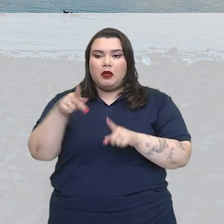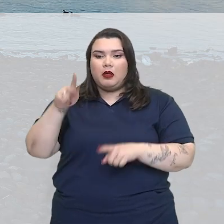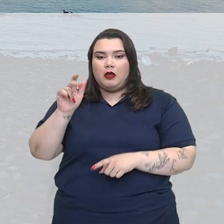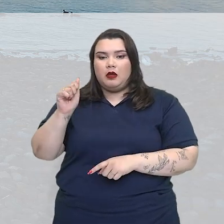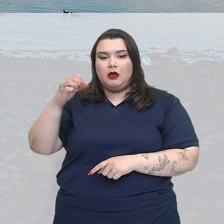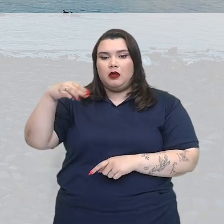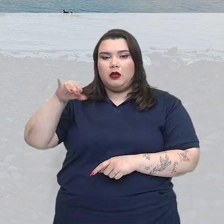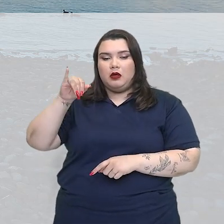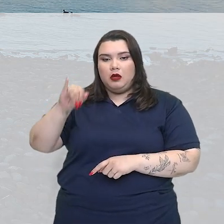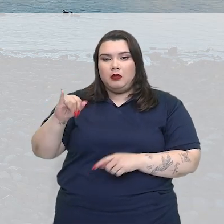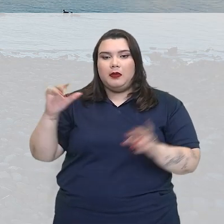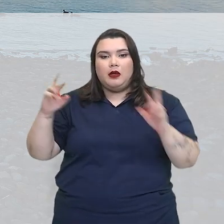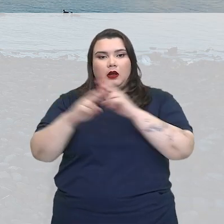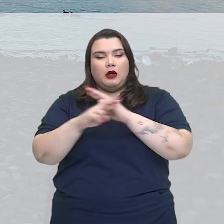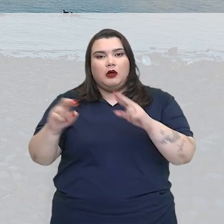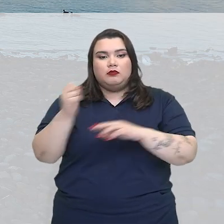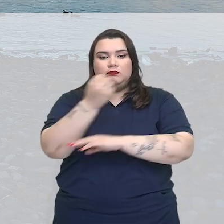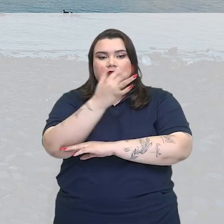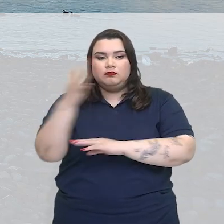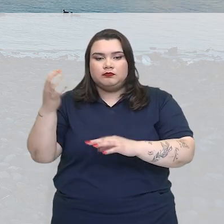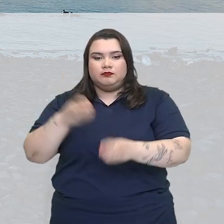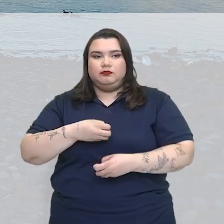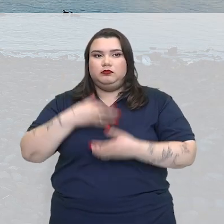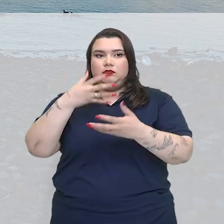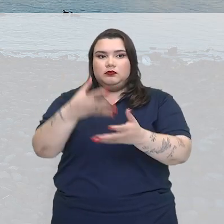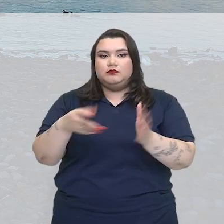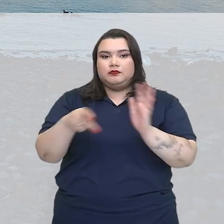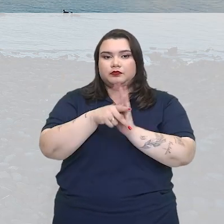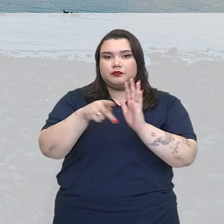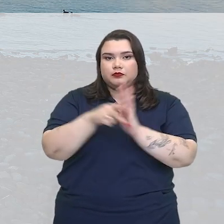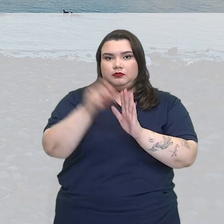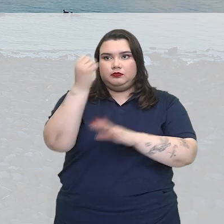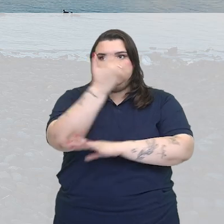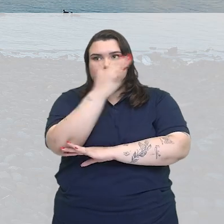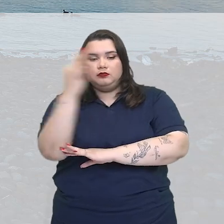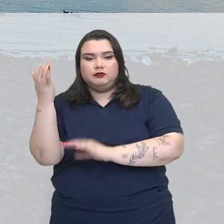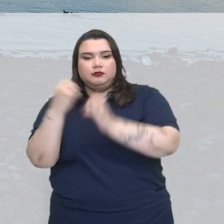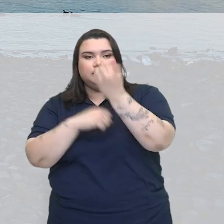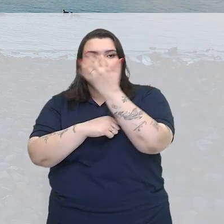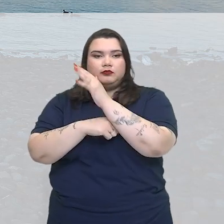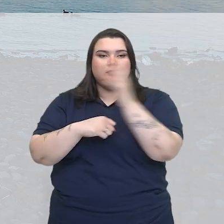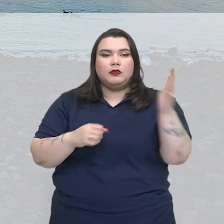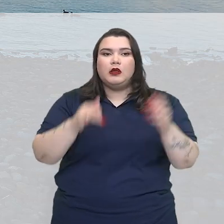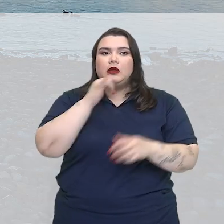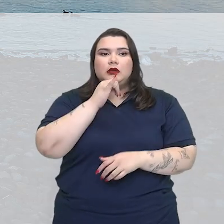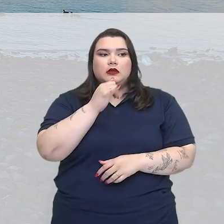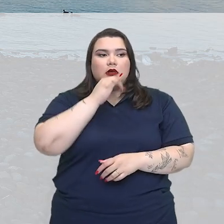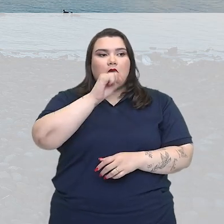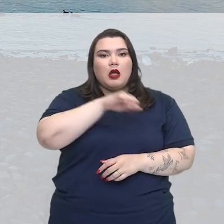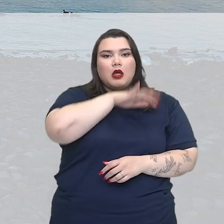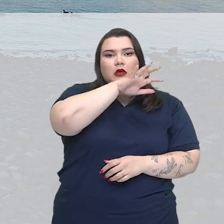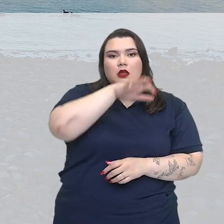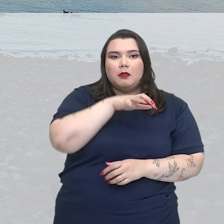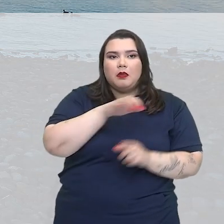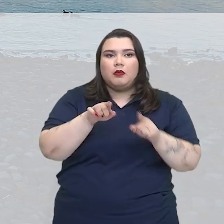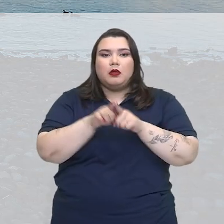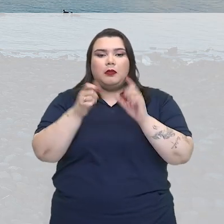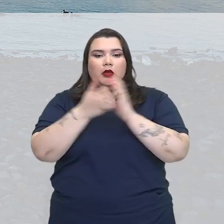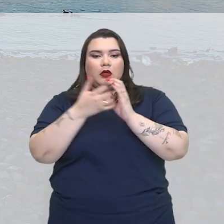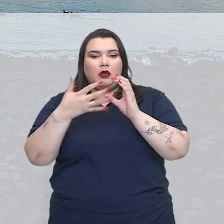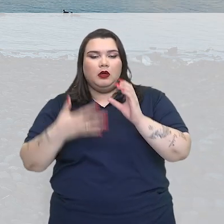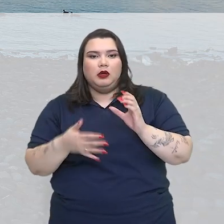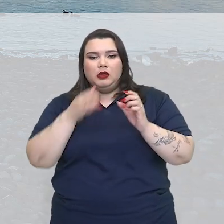à natureza, que se manifestam nas forças da natureza, em animais e em elementos da natureza